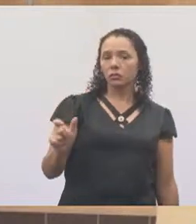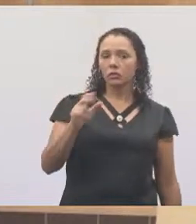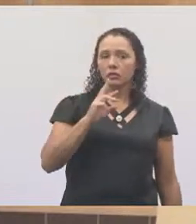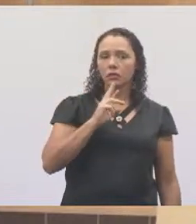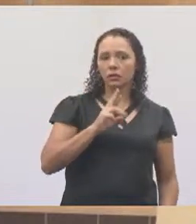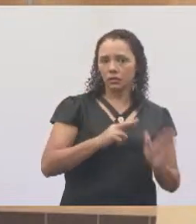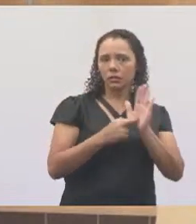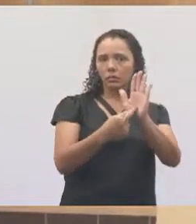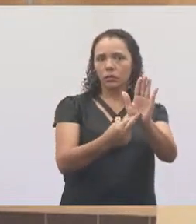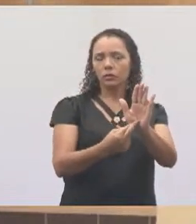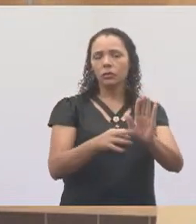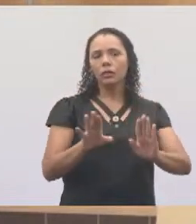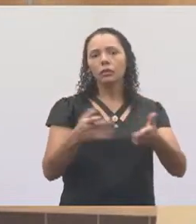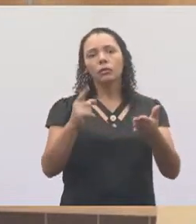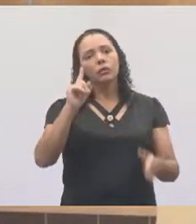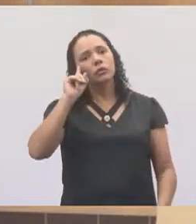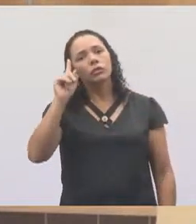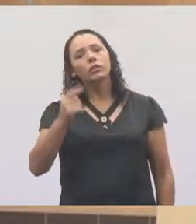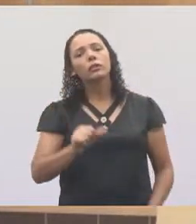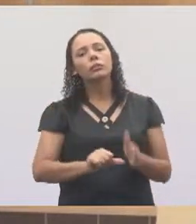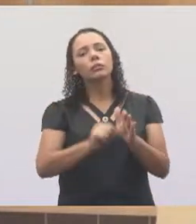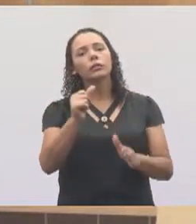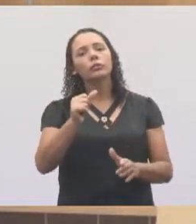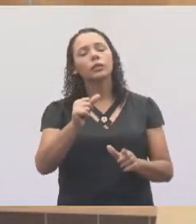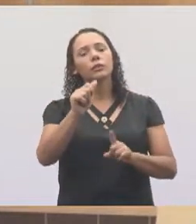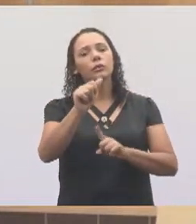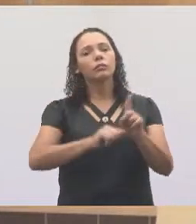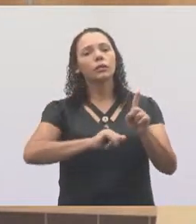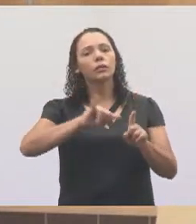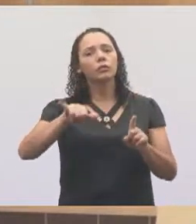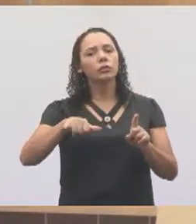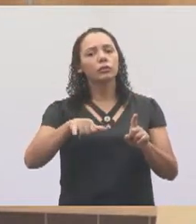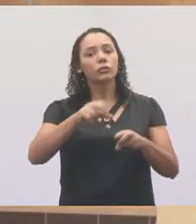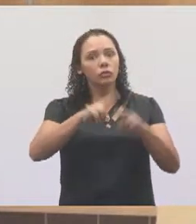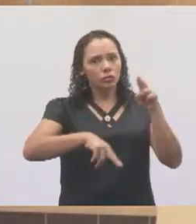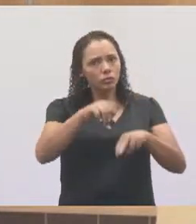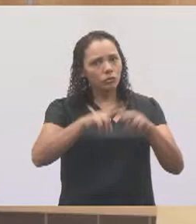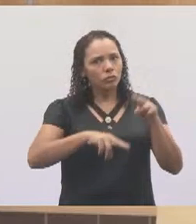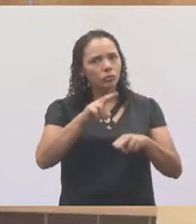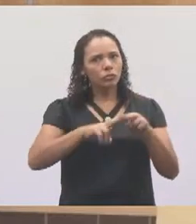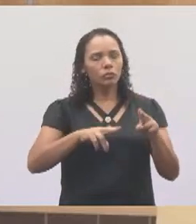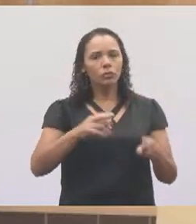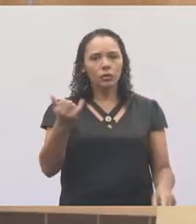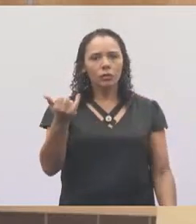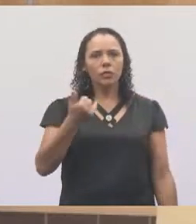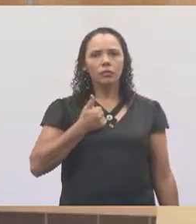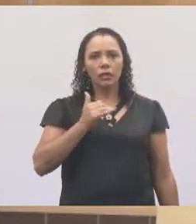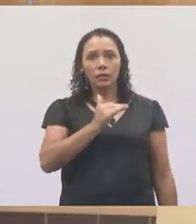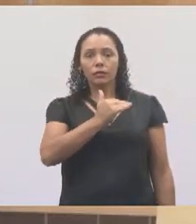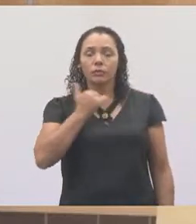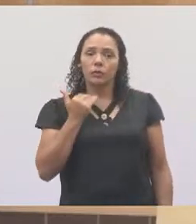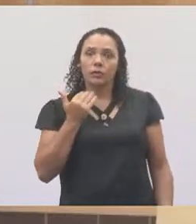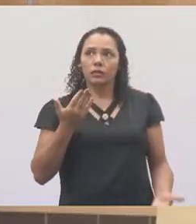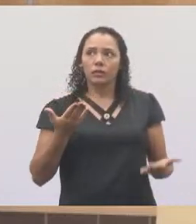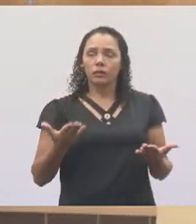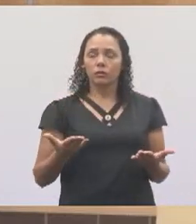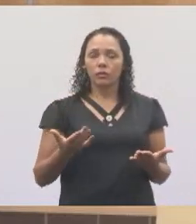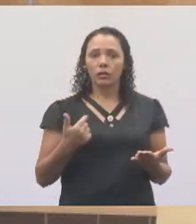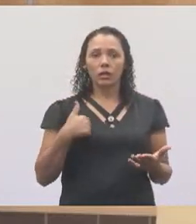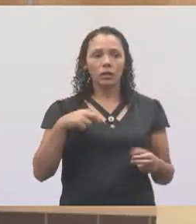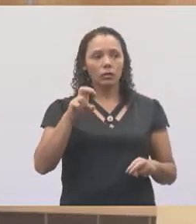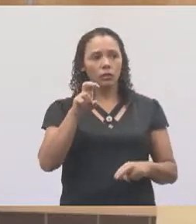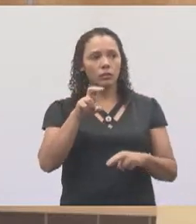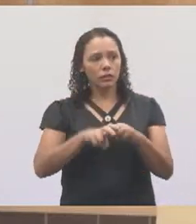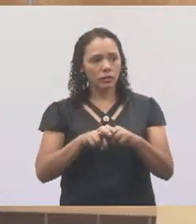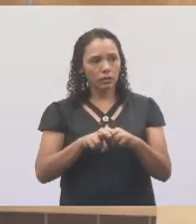quando veio dia 1º de junho a notícia, eu estava sentado aqui nessa cadeira onde está